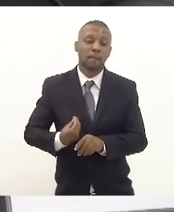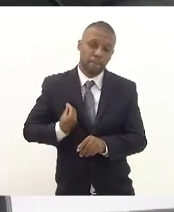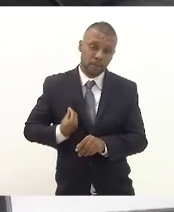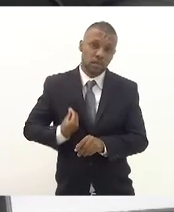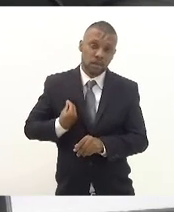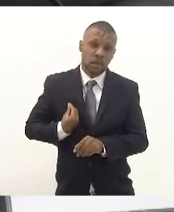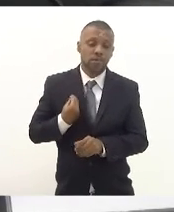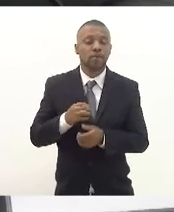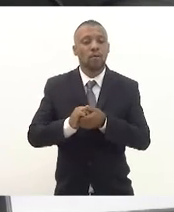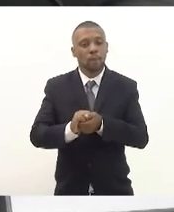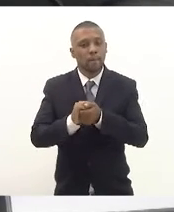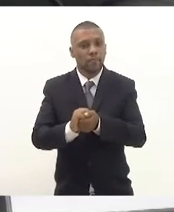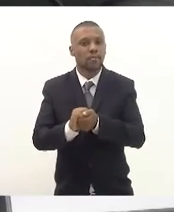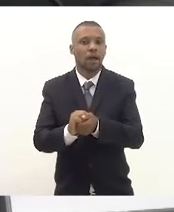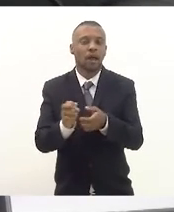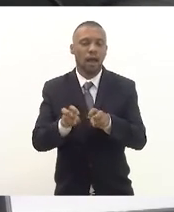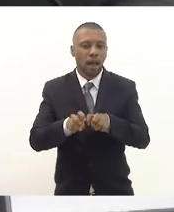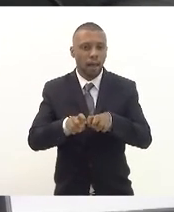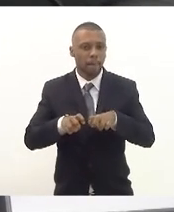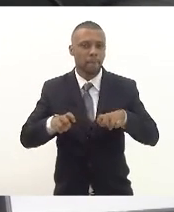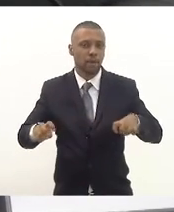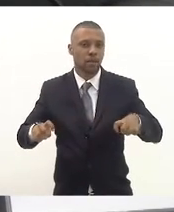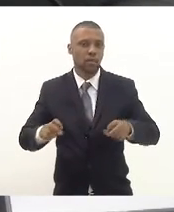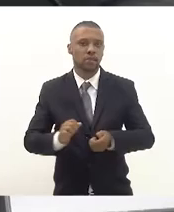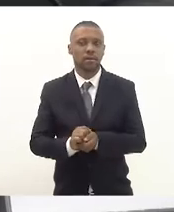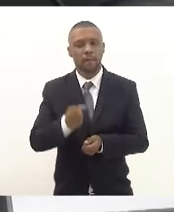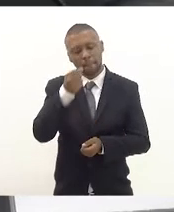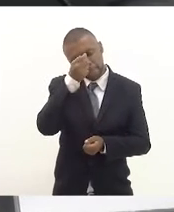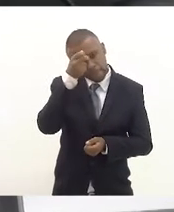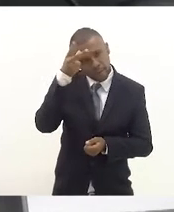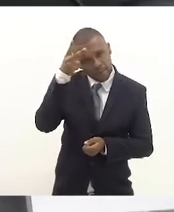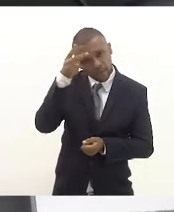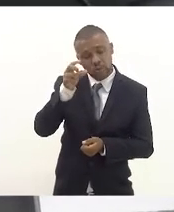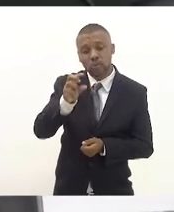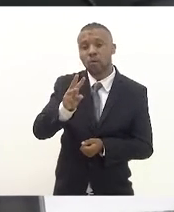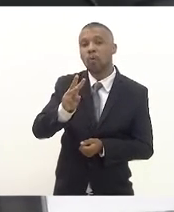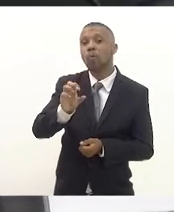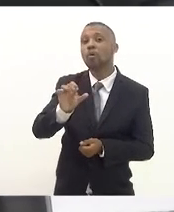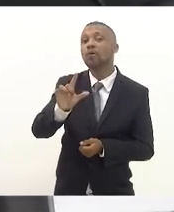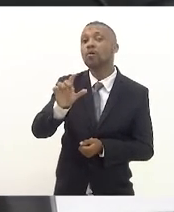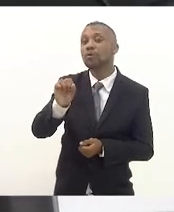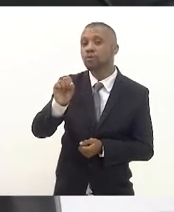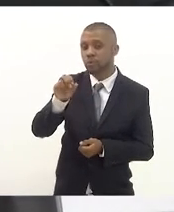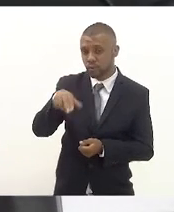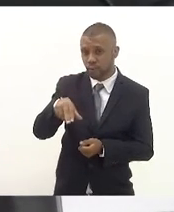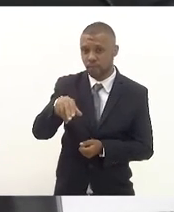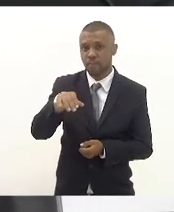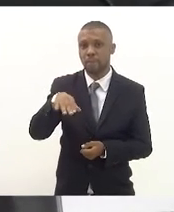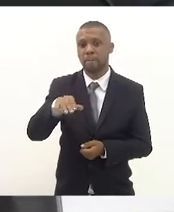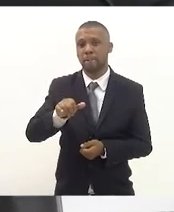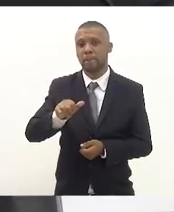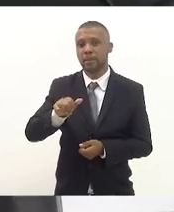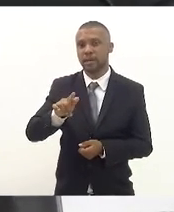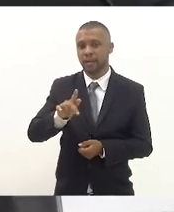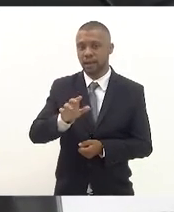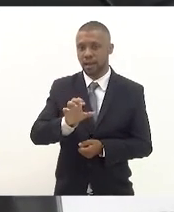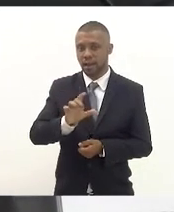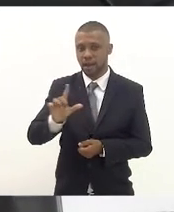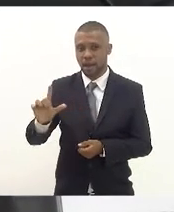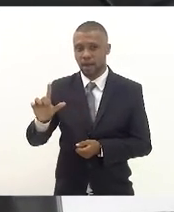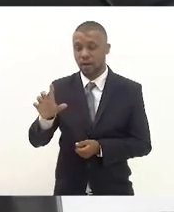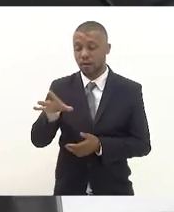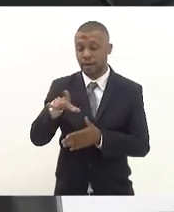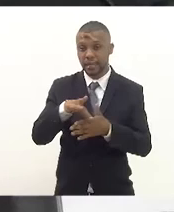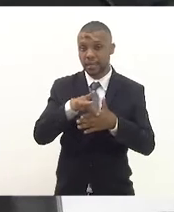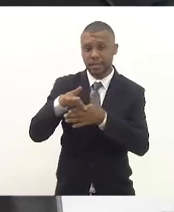cumprimentar a mesa Prefeito Wilson Miguel complementar esta